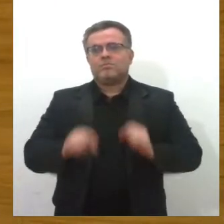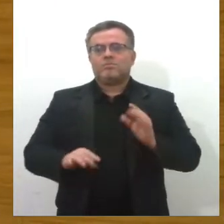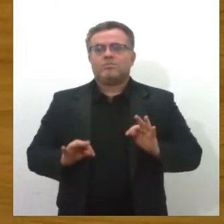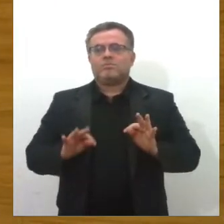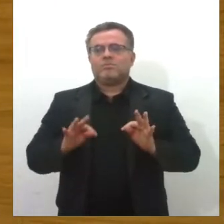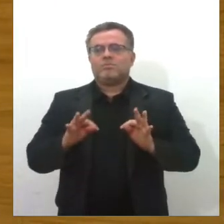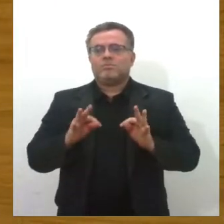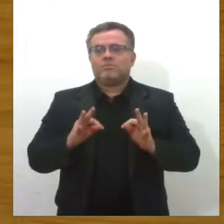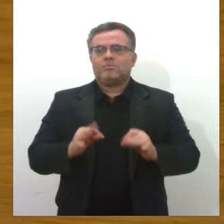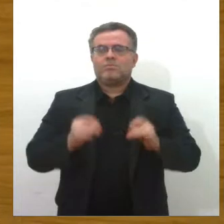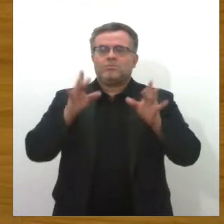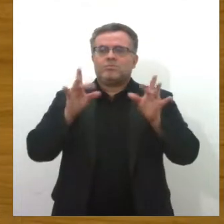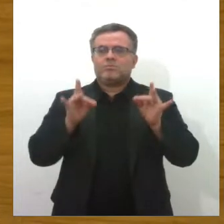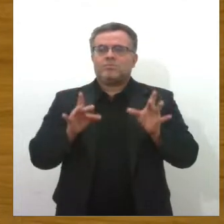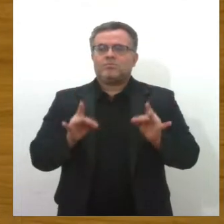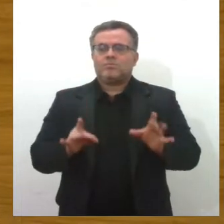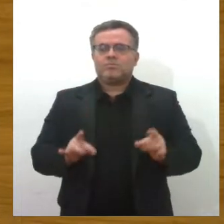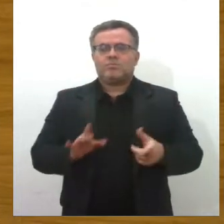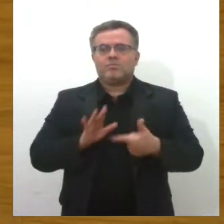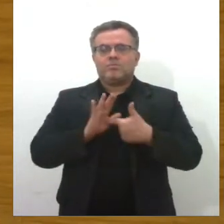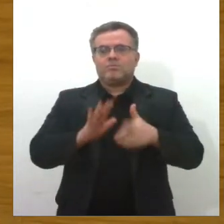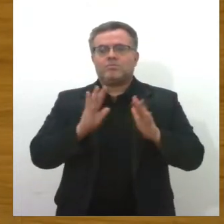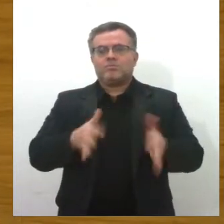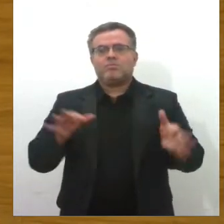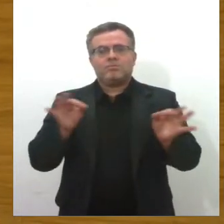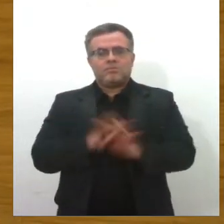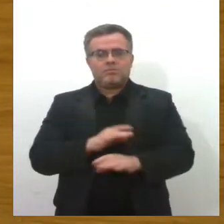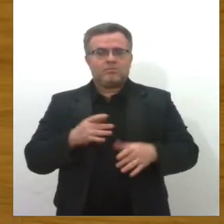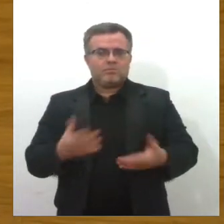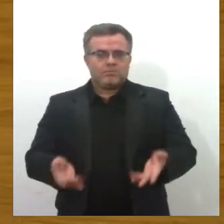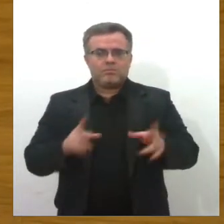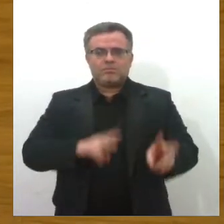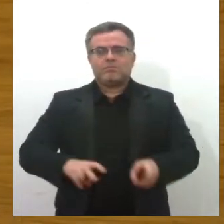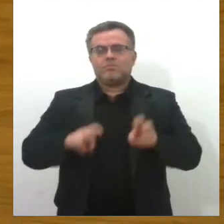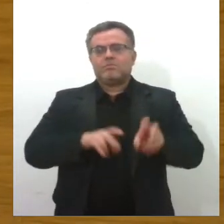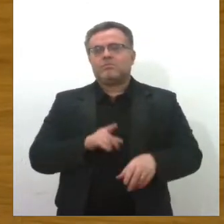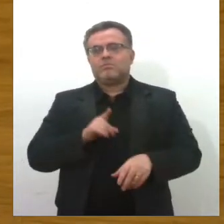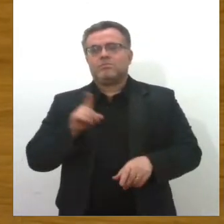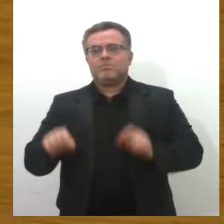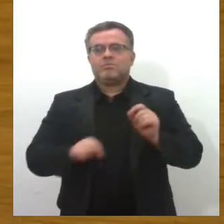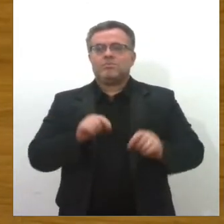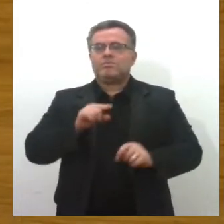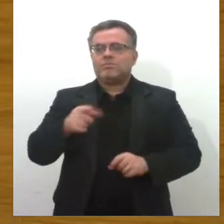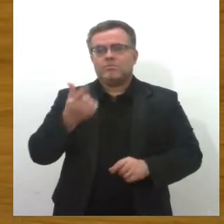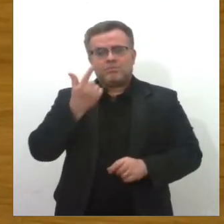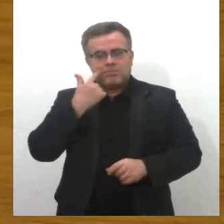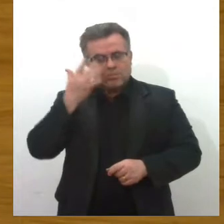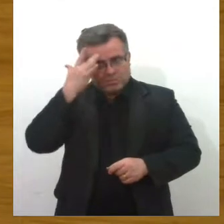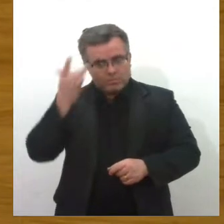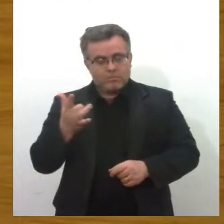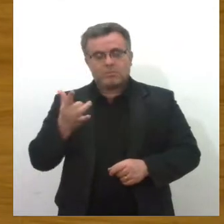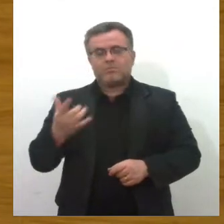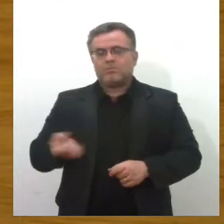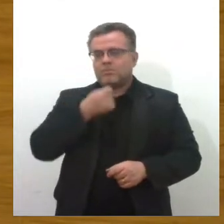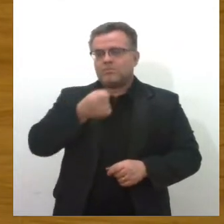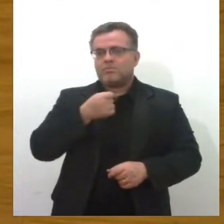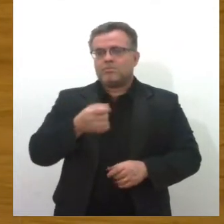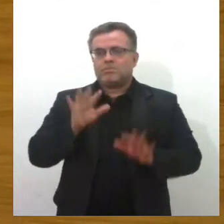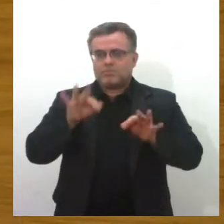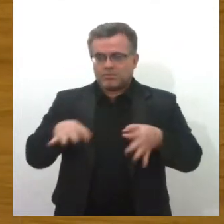com relação a essa visita do secretário de Estado da Fazenda, Marco Antônio Queiroz, vocês conferem amanhã em nossos jornais. Tiago, eu fico por